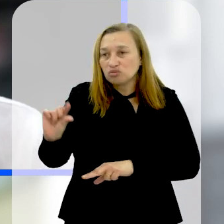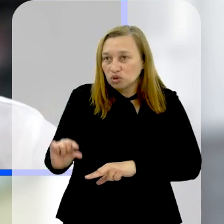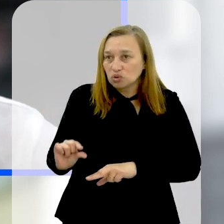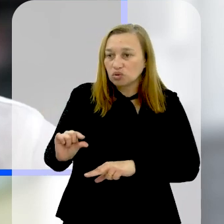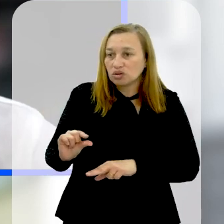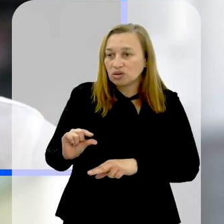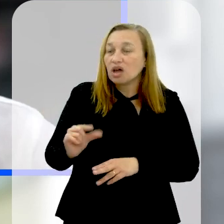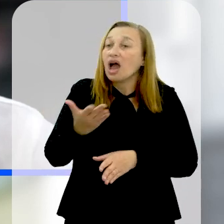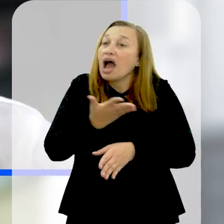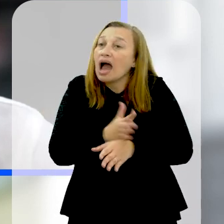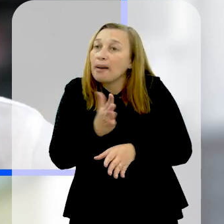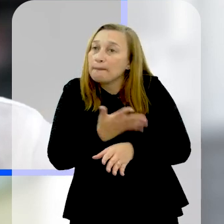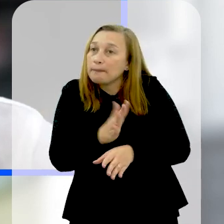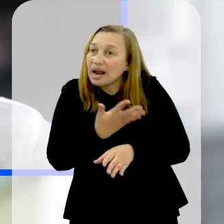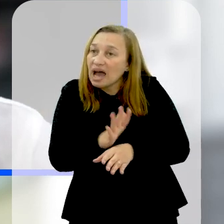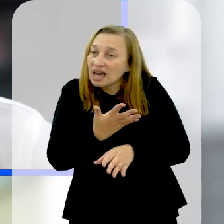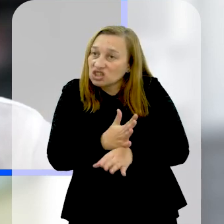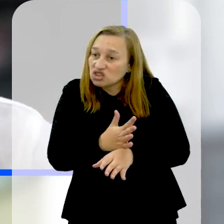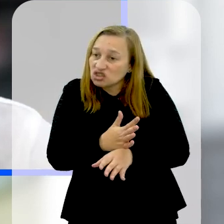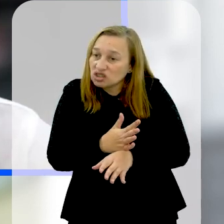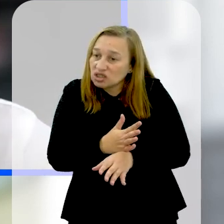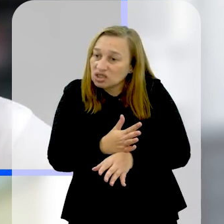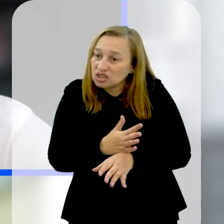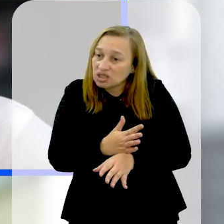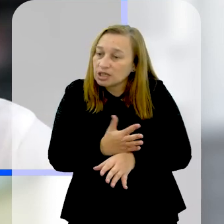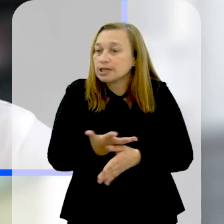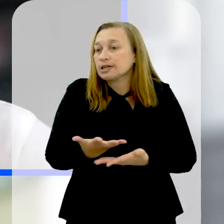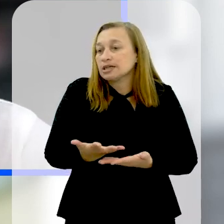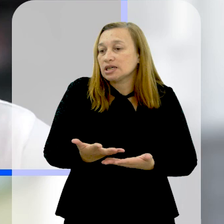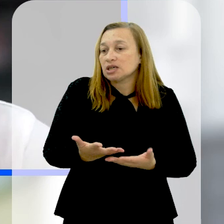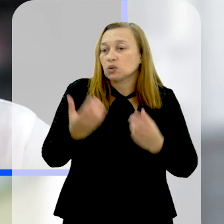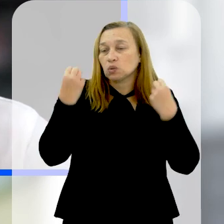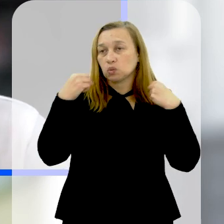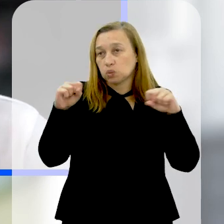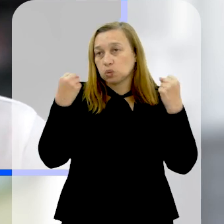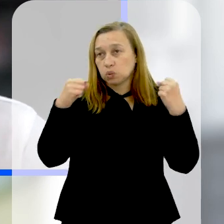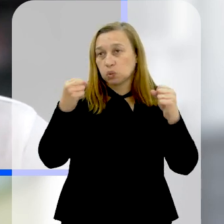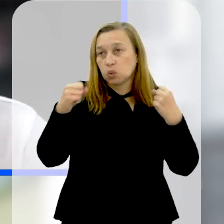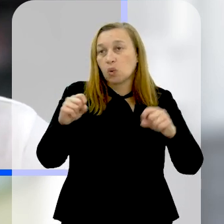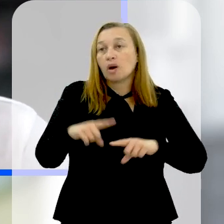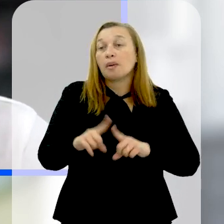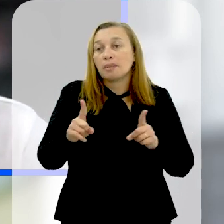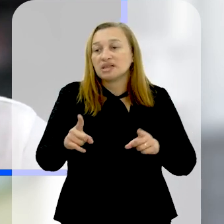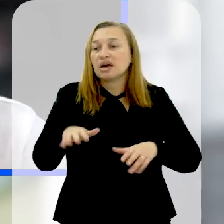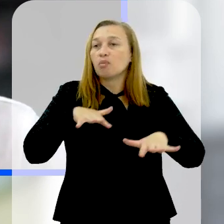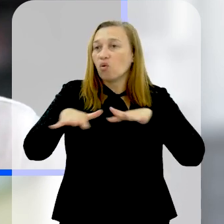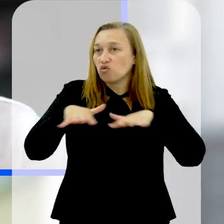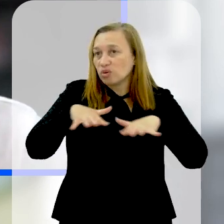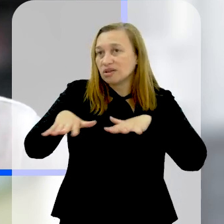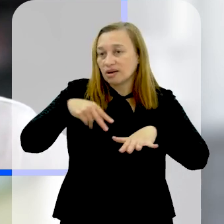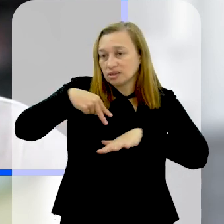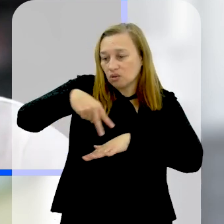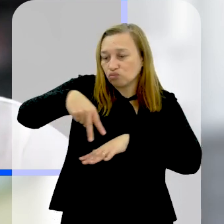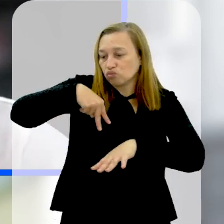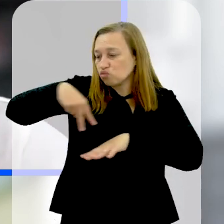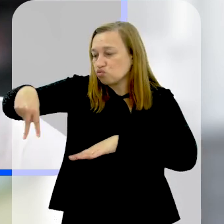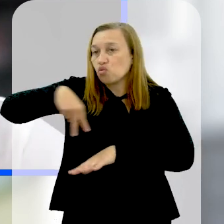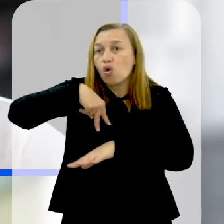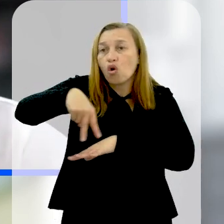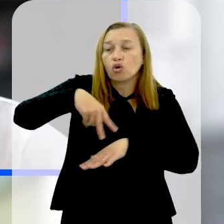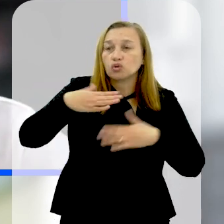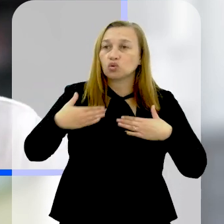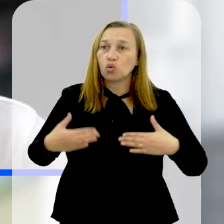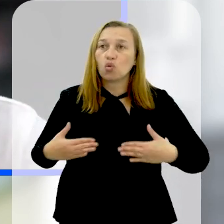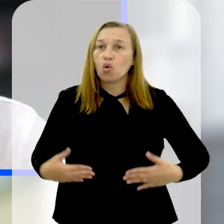reduzindo até a prática, que não é uma prática intencional da atividade física, né? Mas é a movimentação